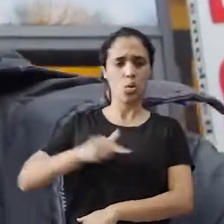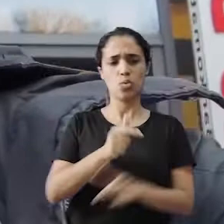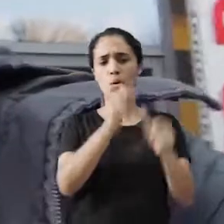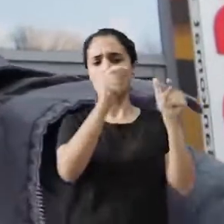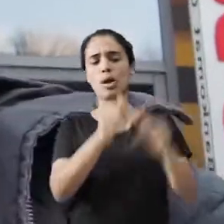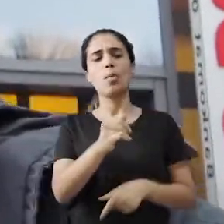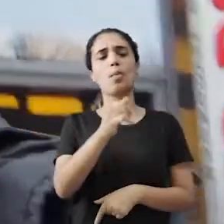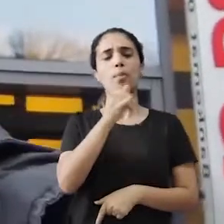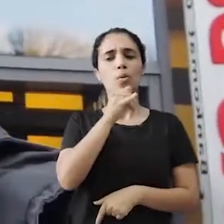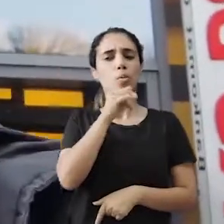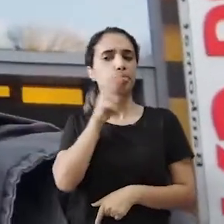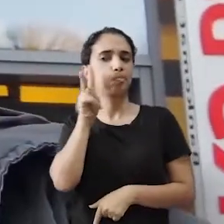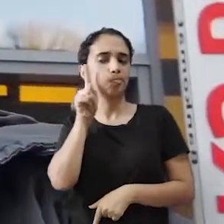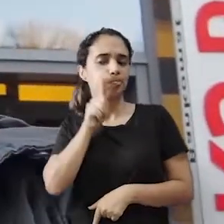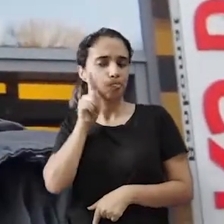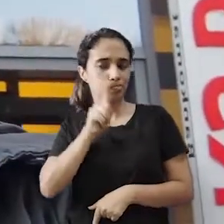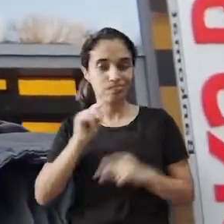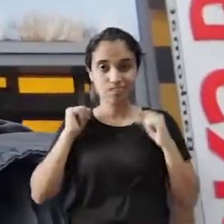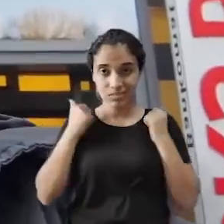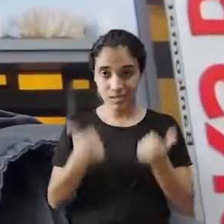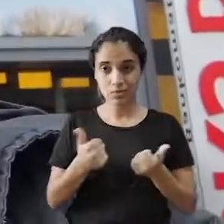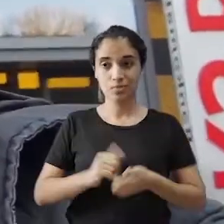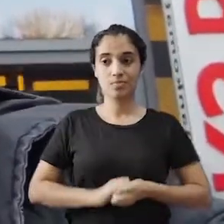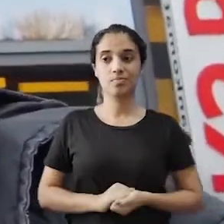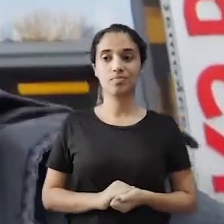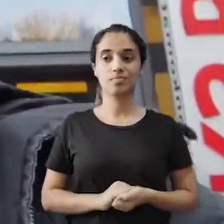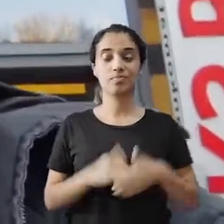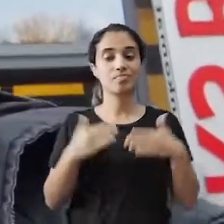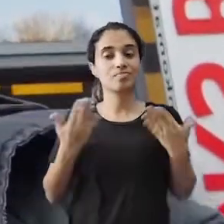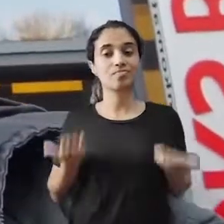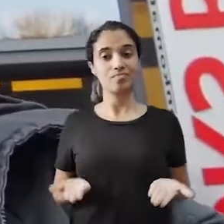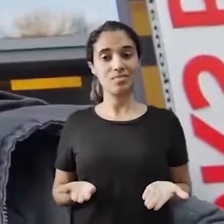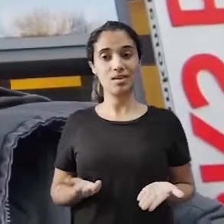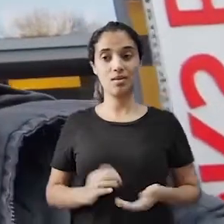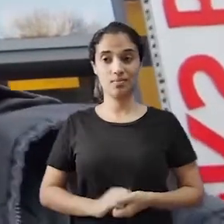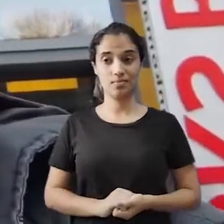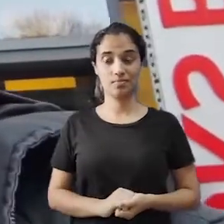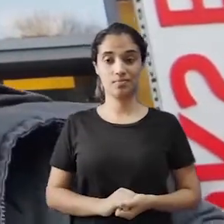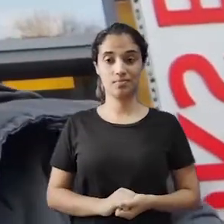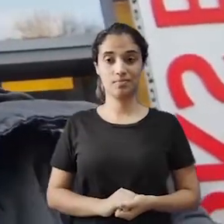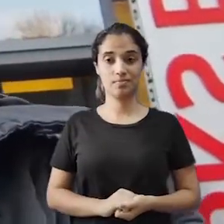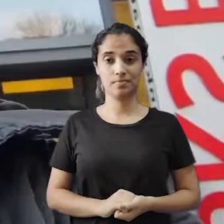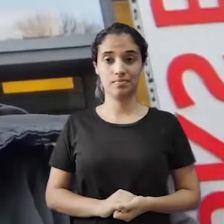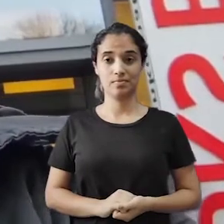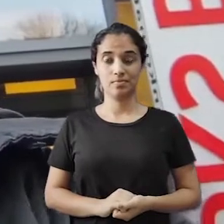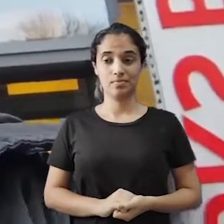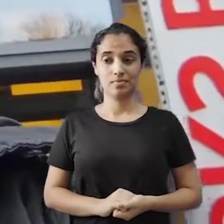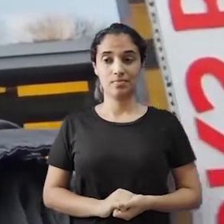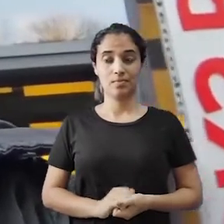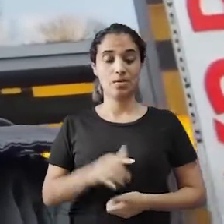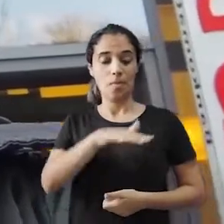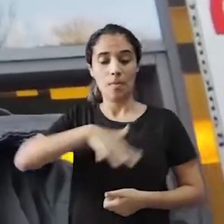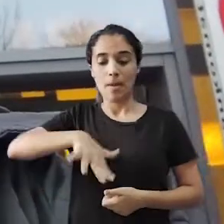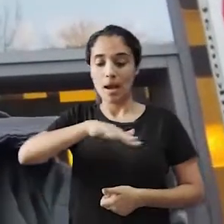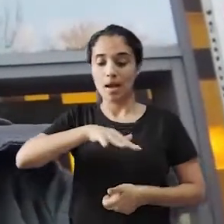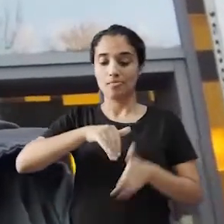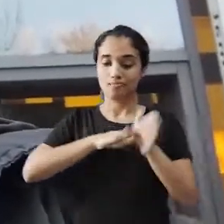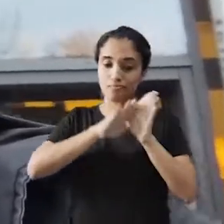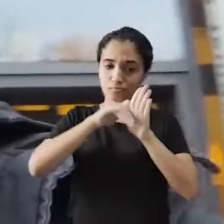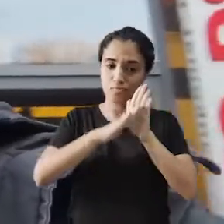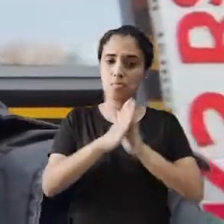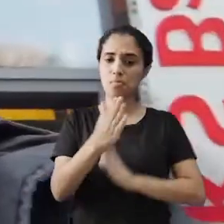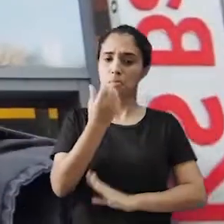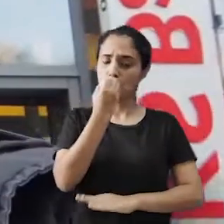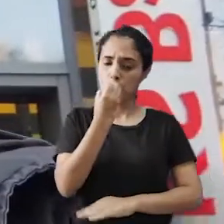em outros locais, como nos Estados Unidos, tá? Enfim, é uma coisa que é um setor que